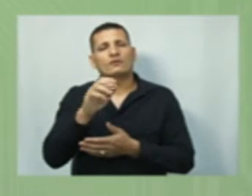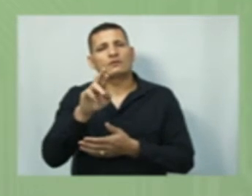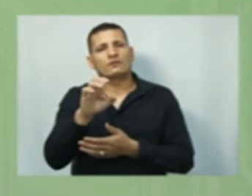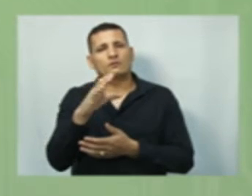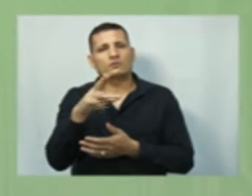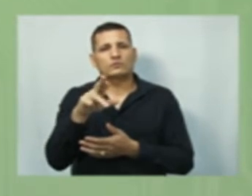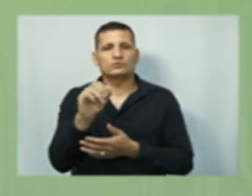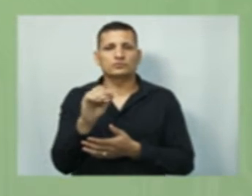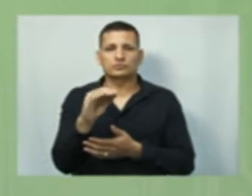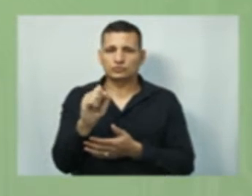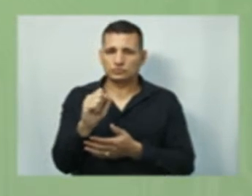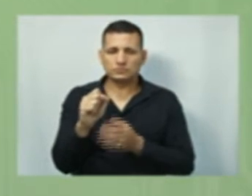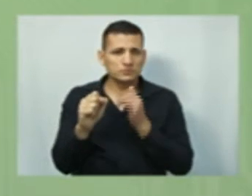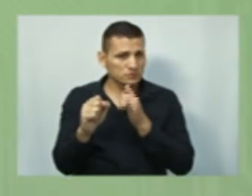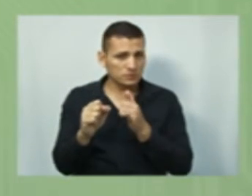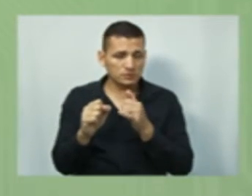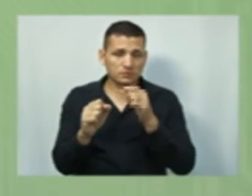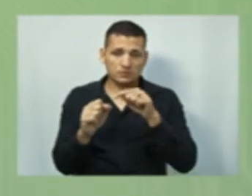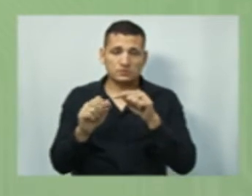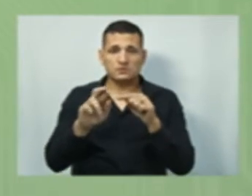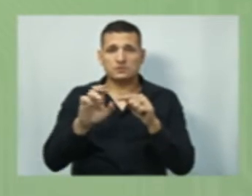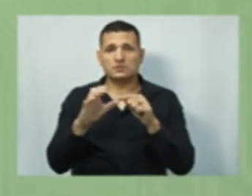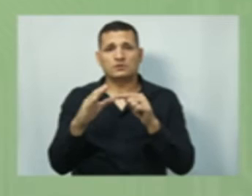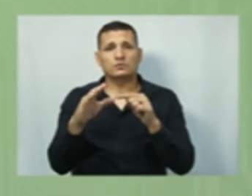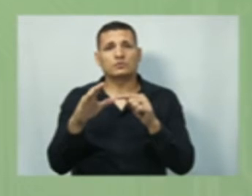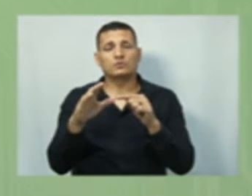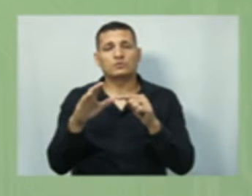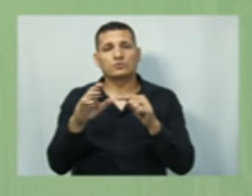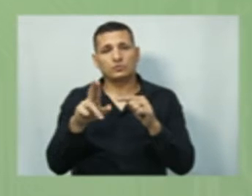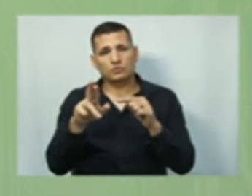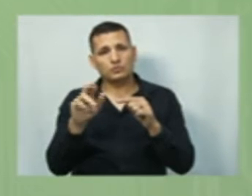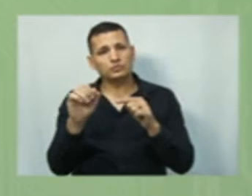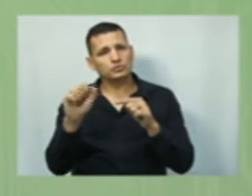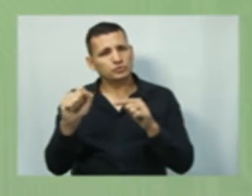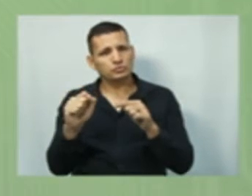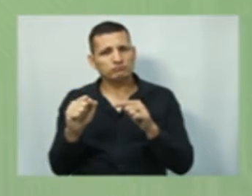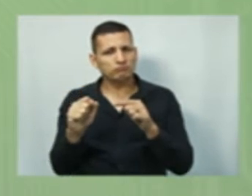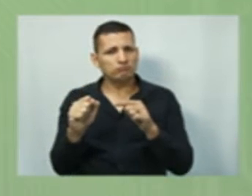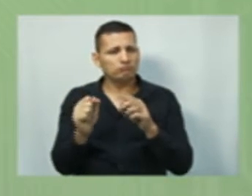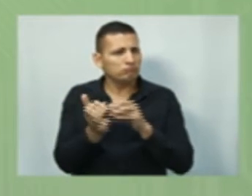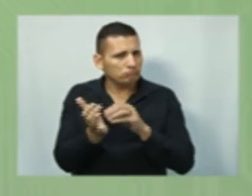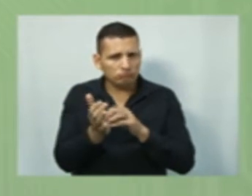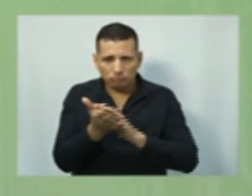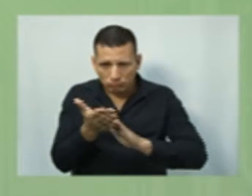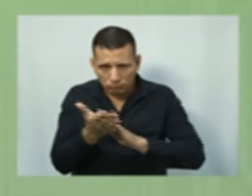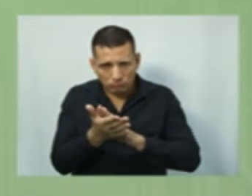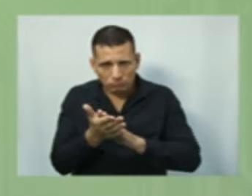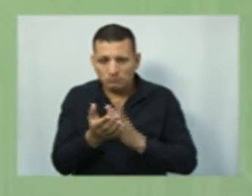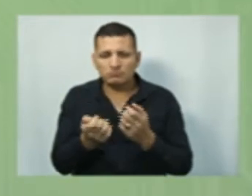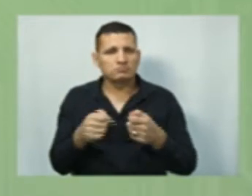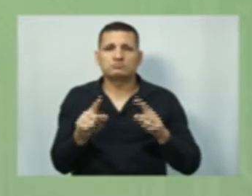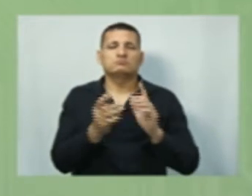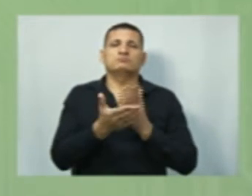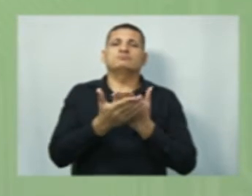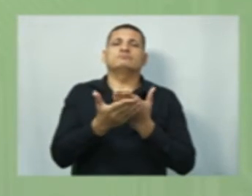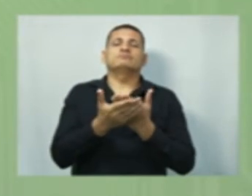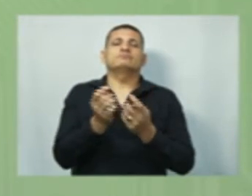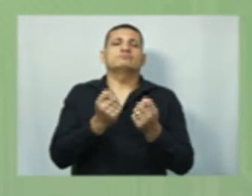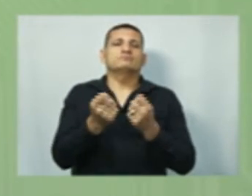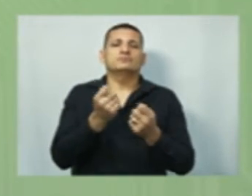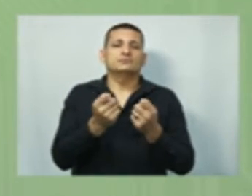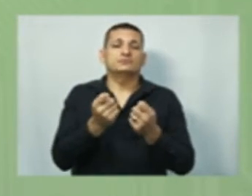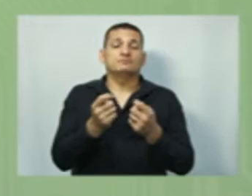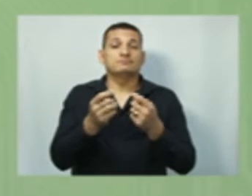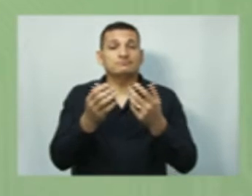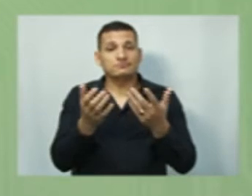recursos produtivos, não haveria necessidade de se estudar economia. Não obstante, como a escassez de